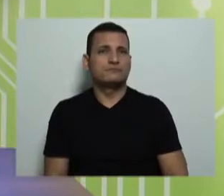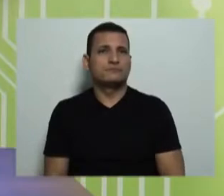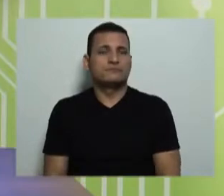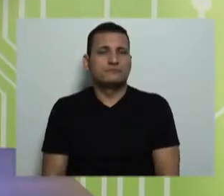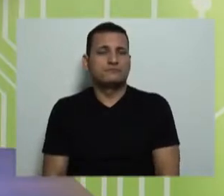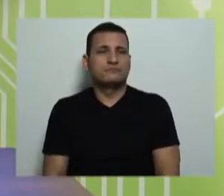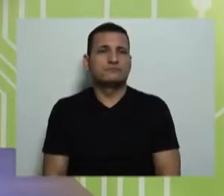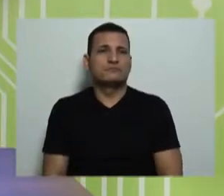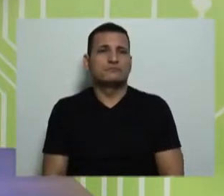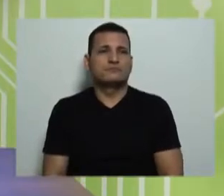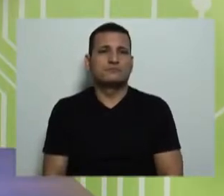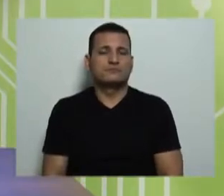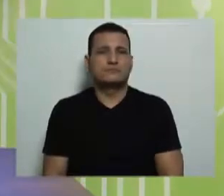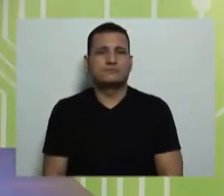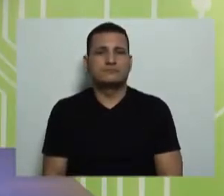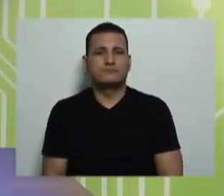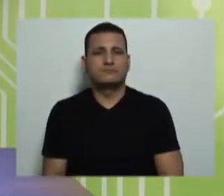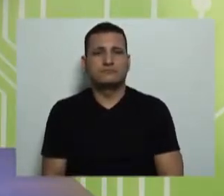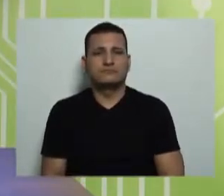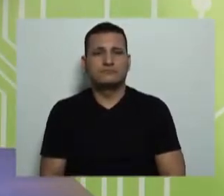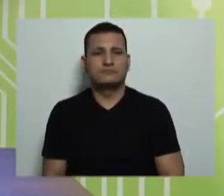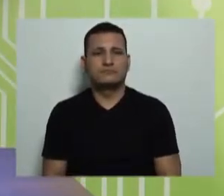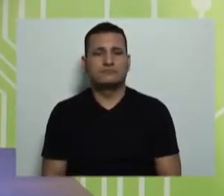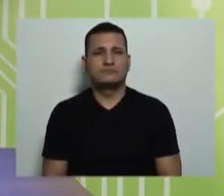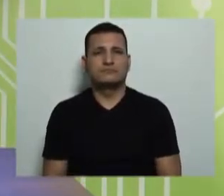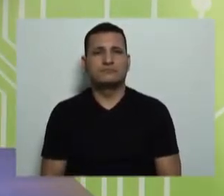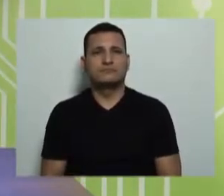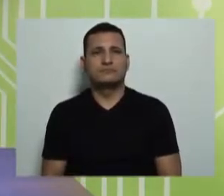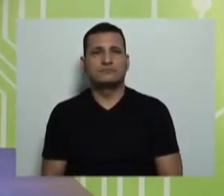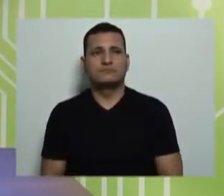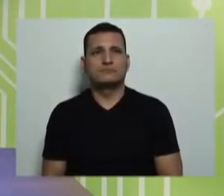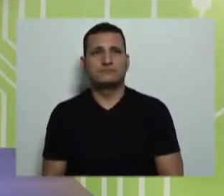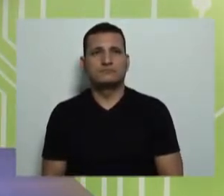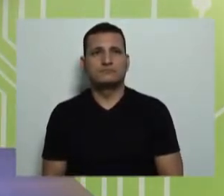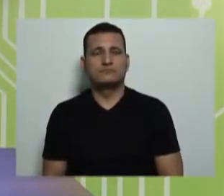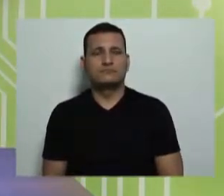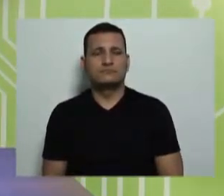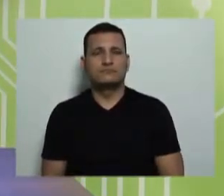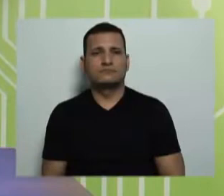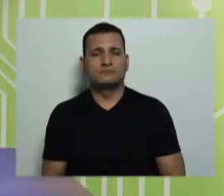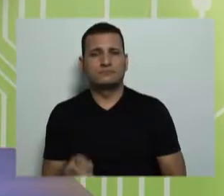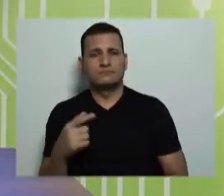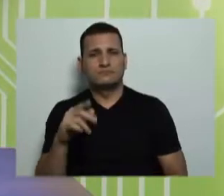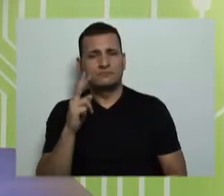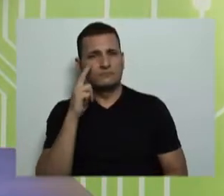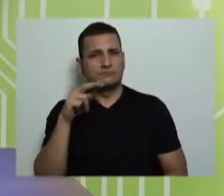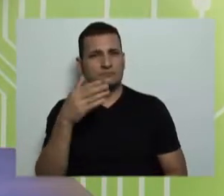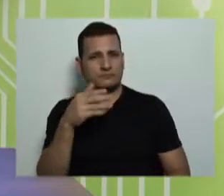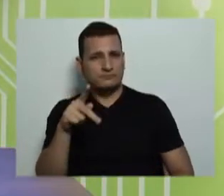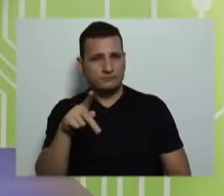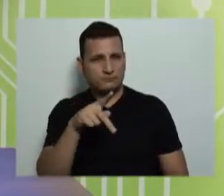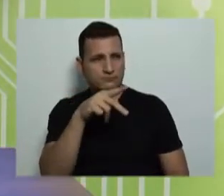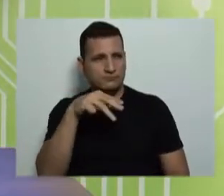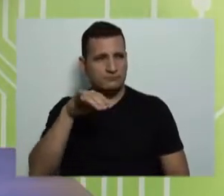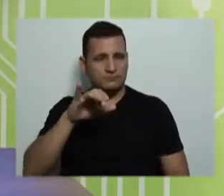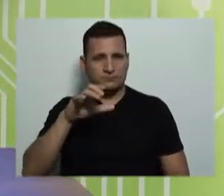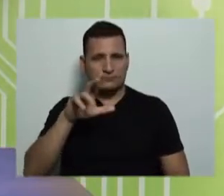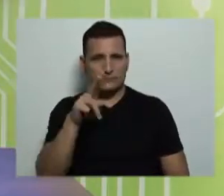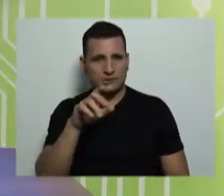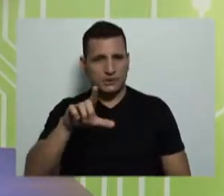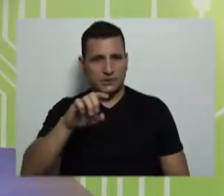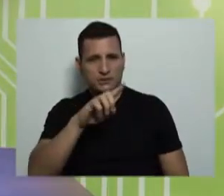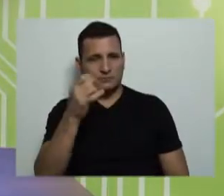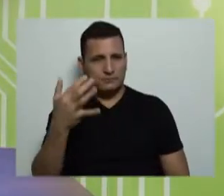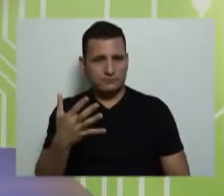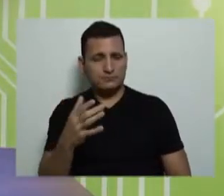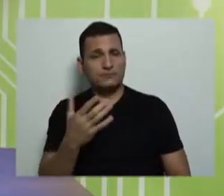Isso mesmo, pessoal. Fiquem atentos aí às palavras da professora Michele. Foi uma iniciativa da nossa Pró-Reitoria de Extensão aí,